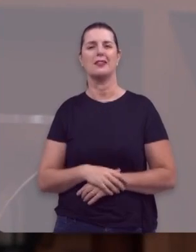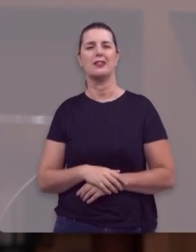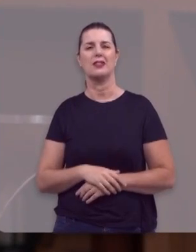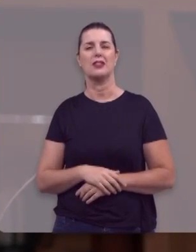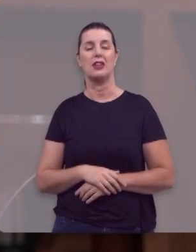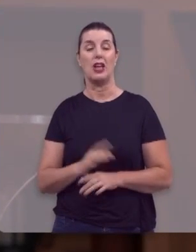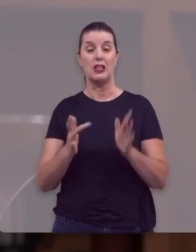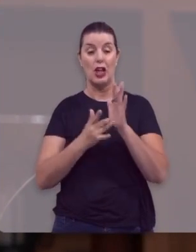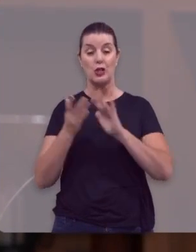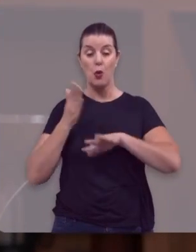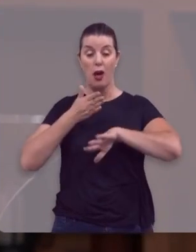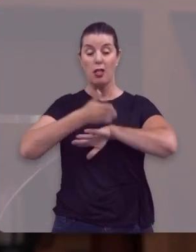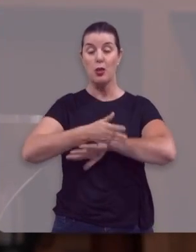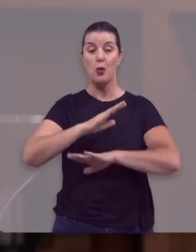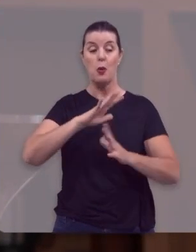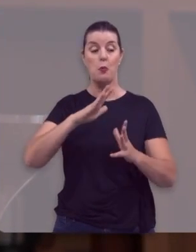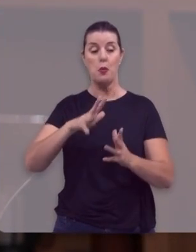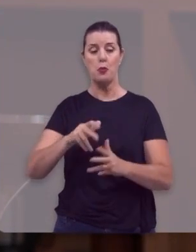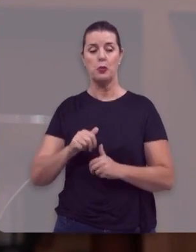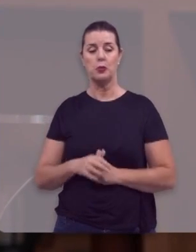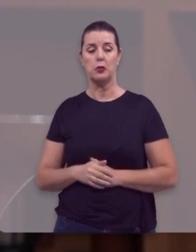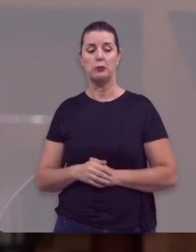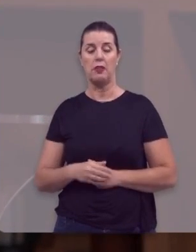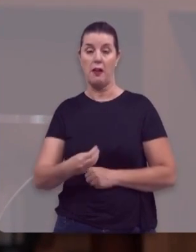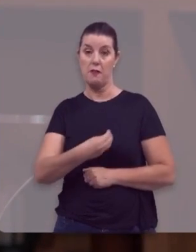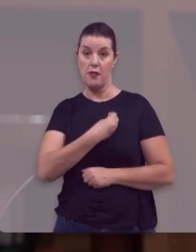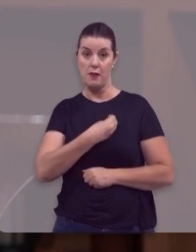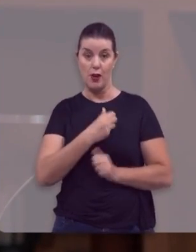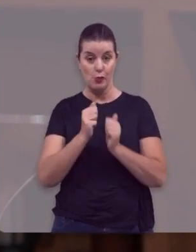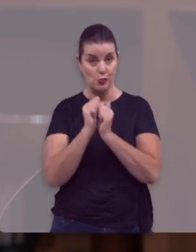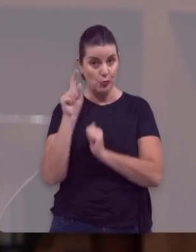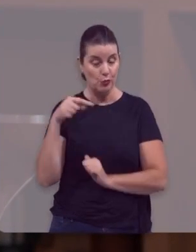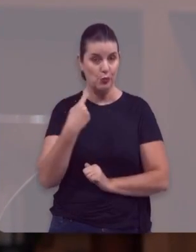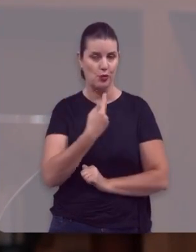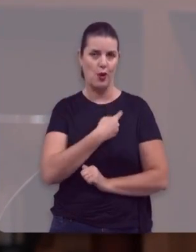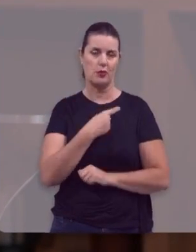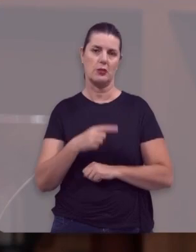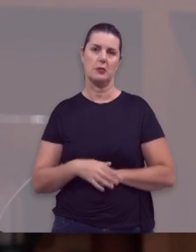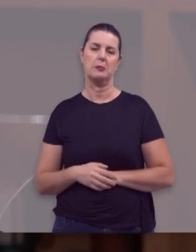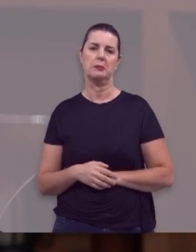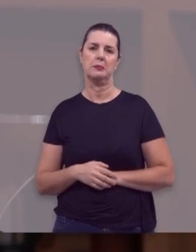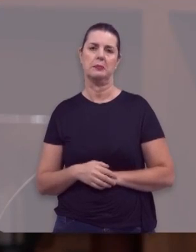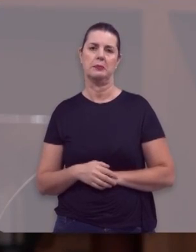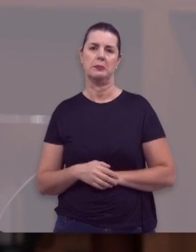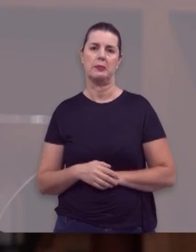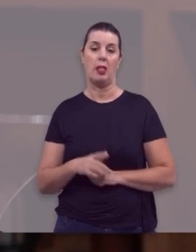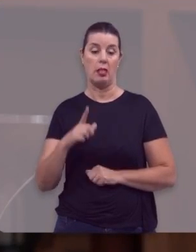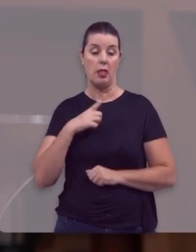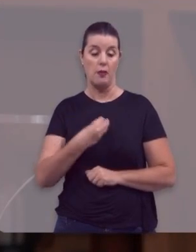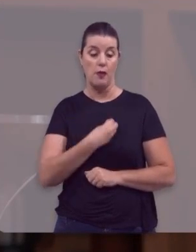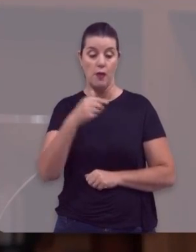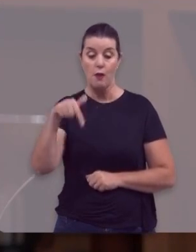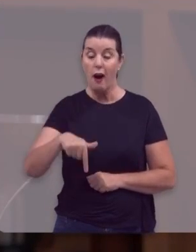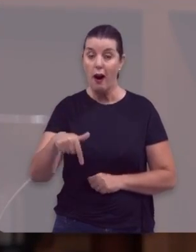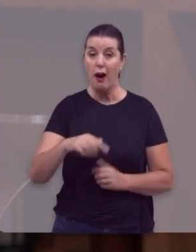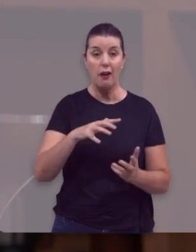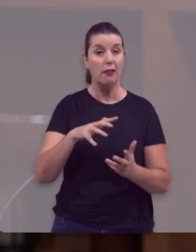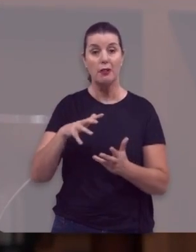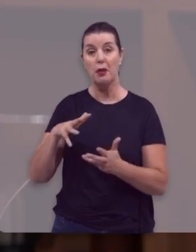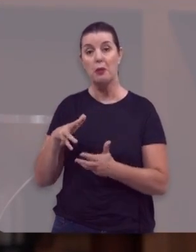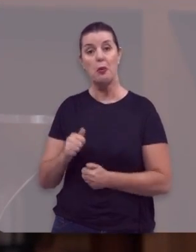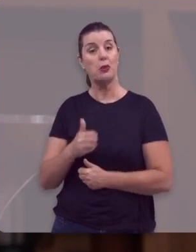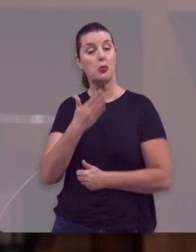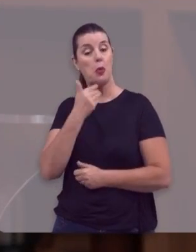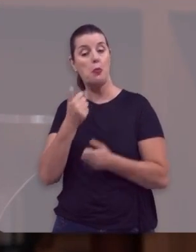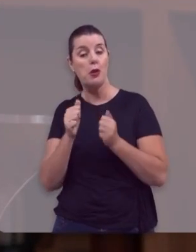Ele entrou neste mundo, ele viveu entre nós, ele pisou o nosso chão, ele